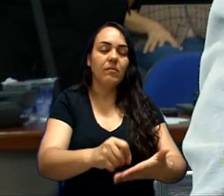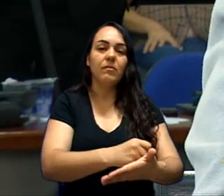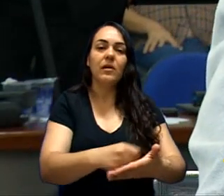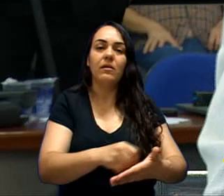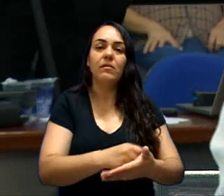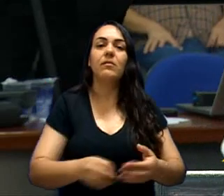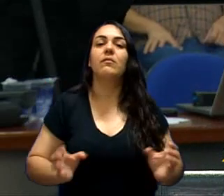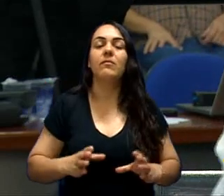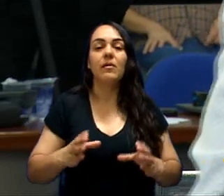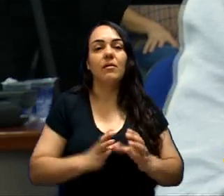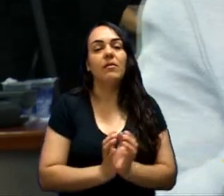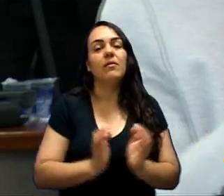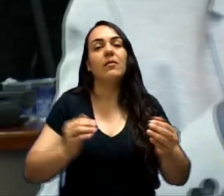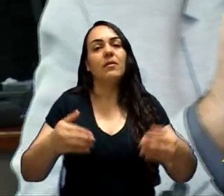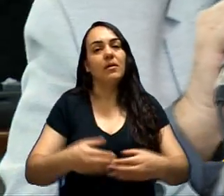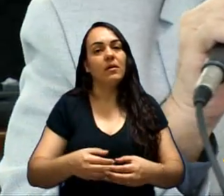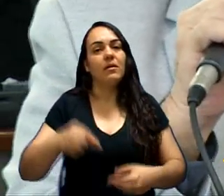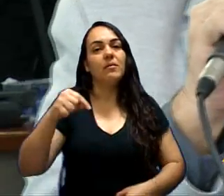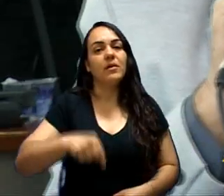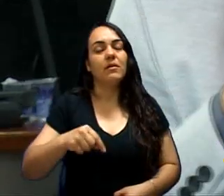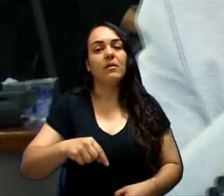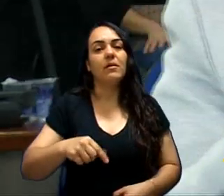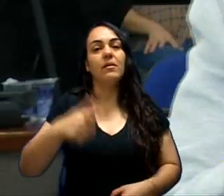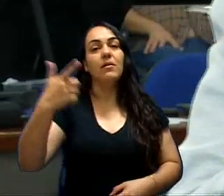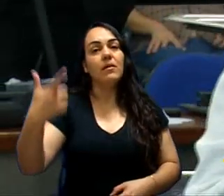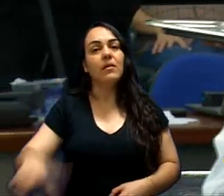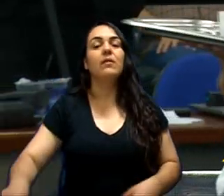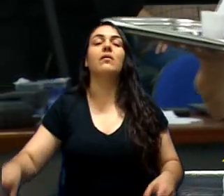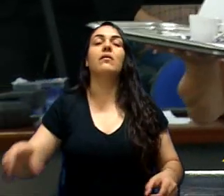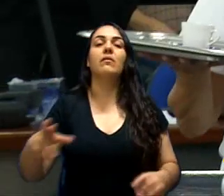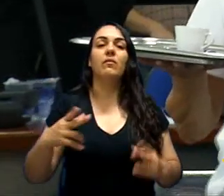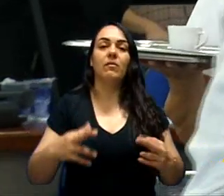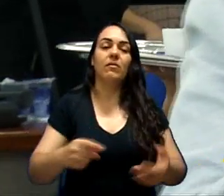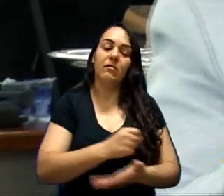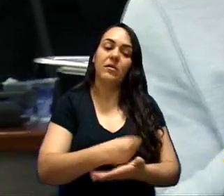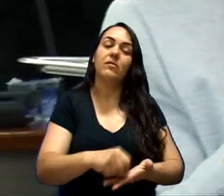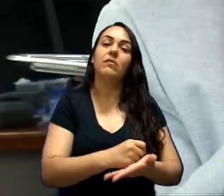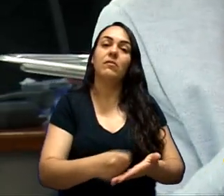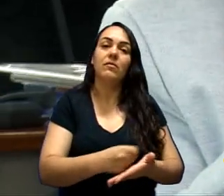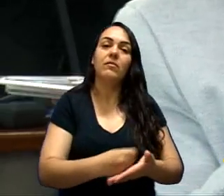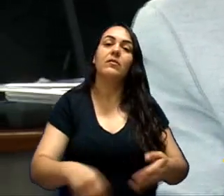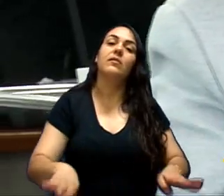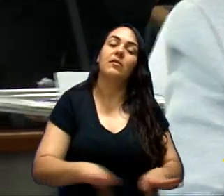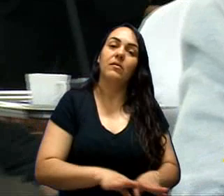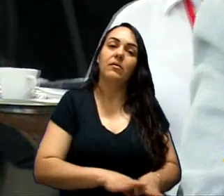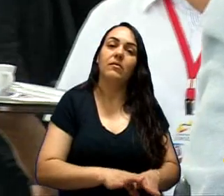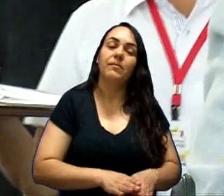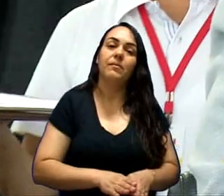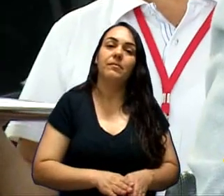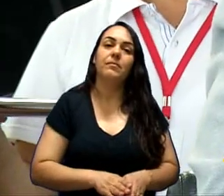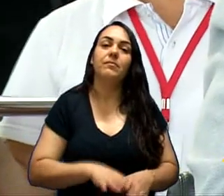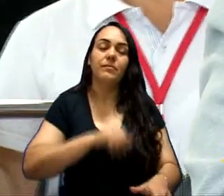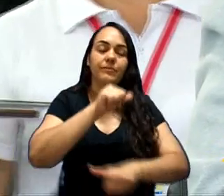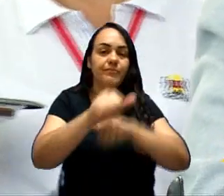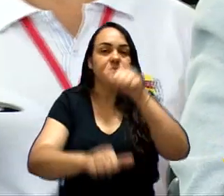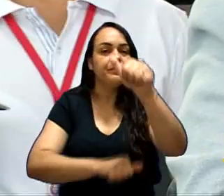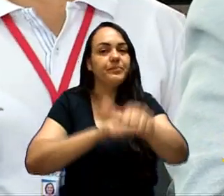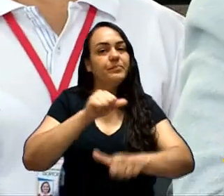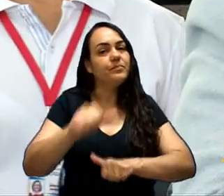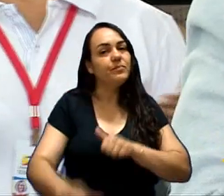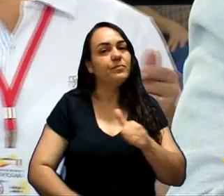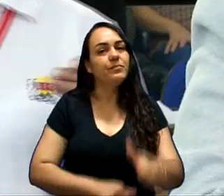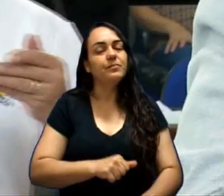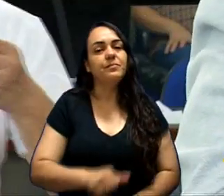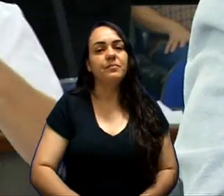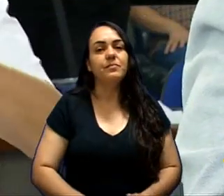Câmara, e a deles é outra. É outra rubrica. É completamente diferente